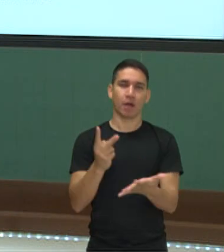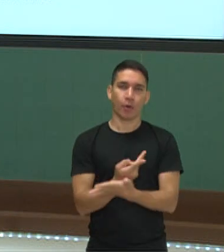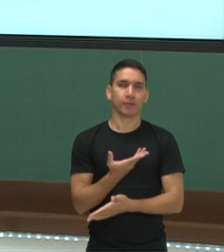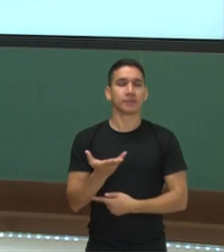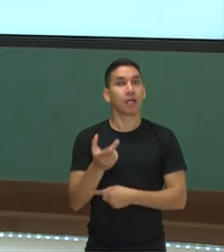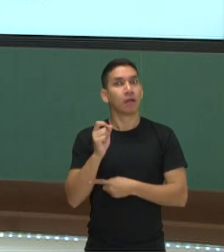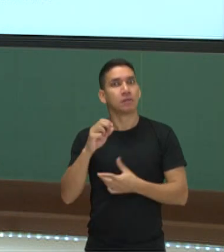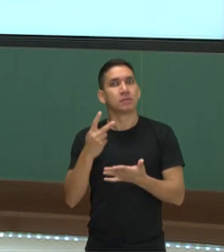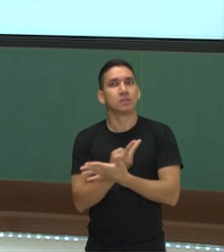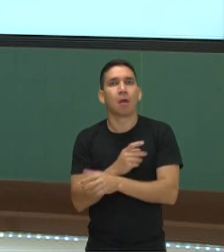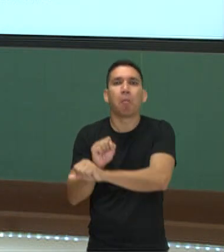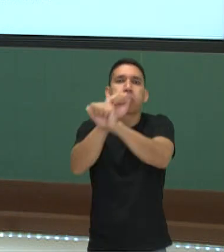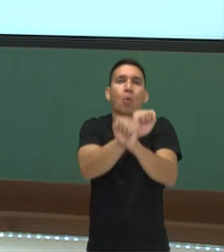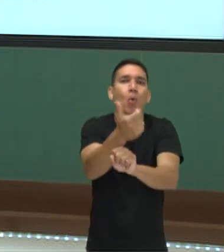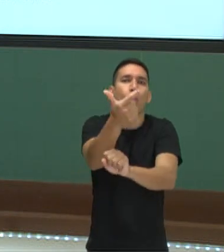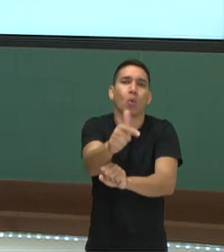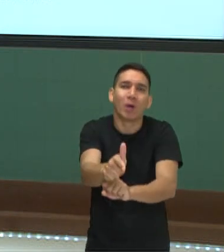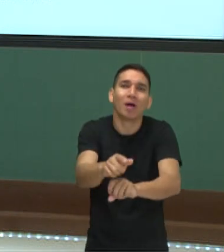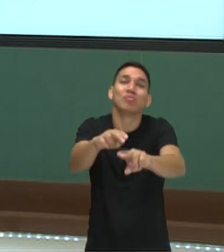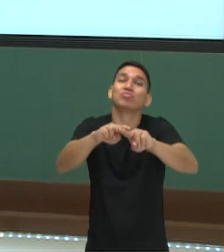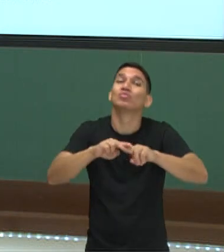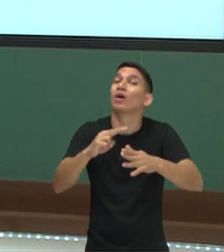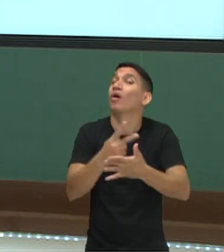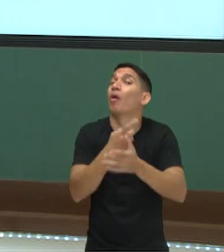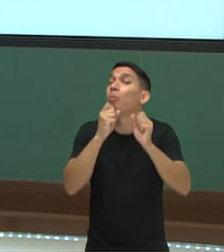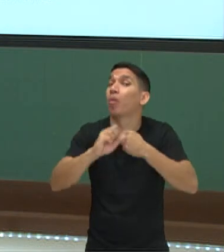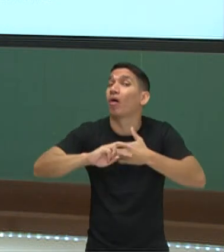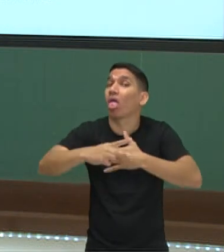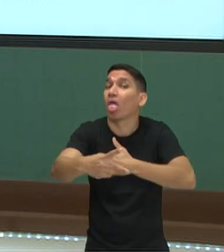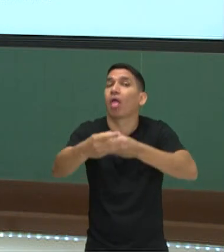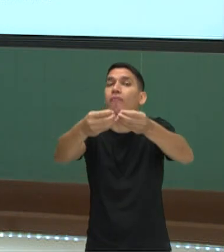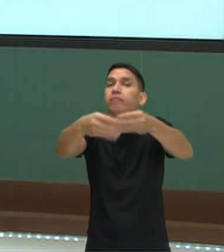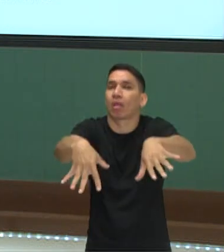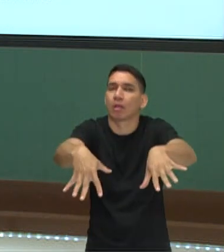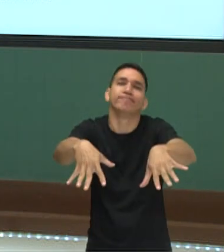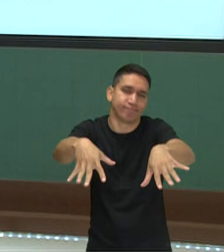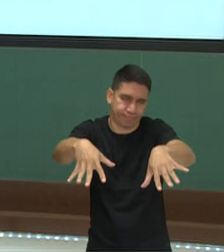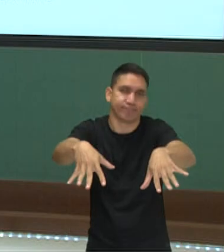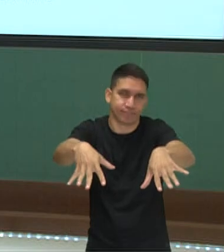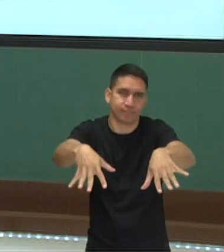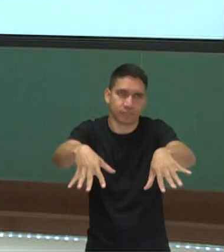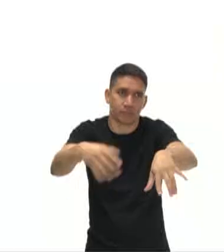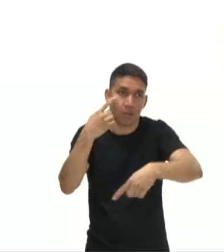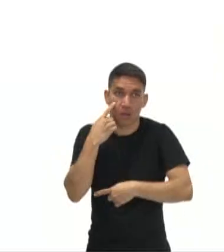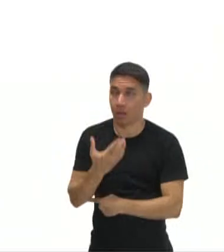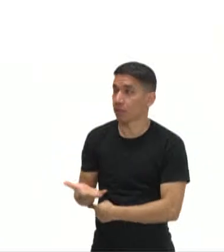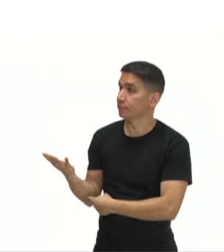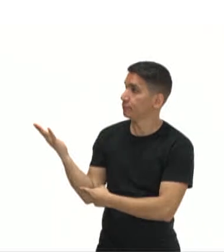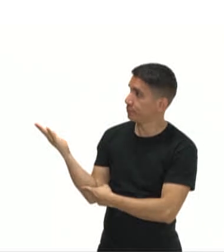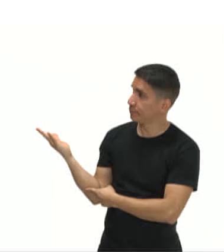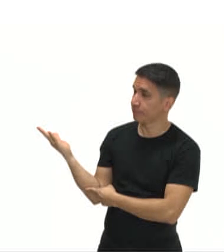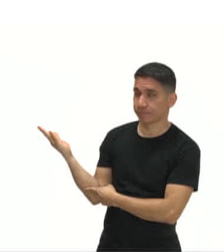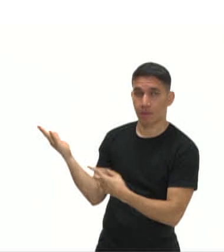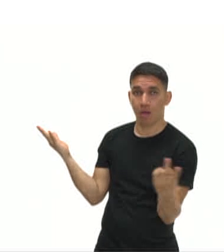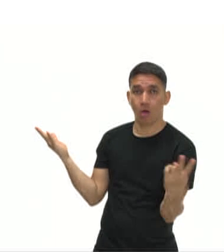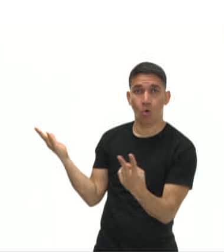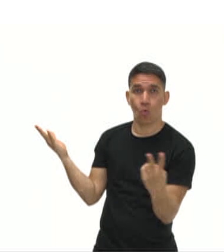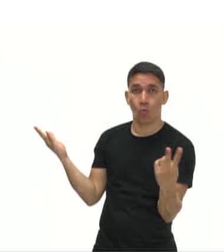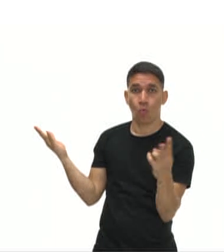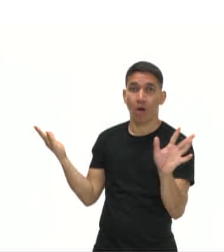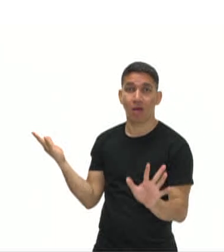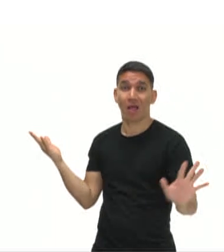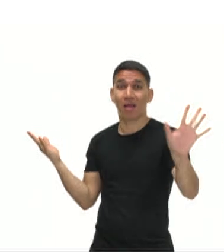desprotegida e mais suscetível ao quê? À degradação. Tanto na imagem da esquerda quanto da direita,